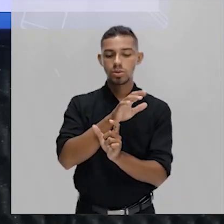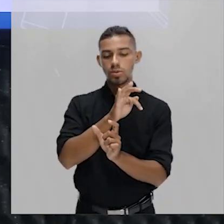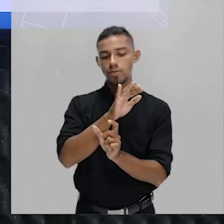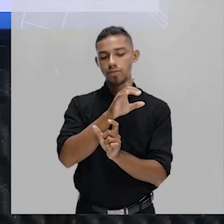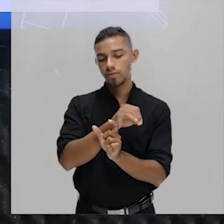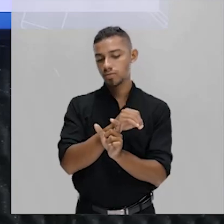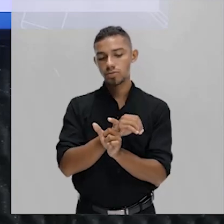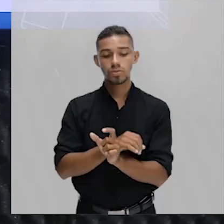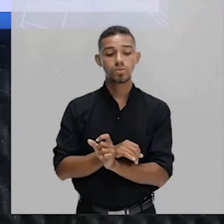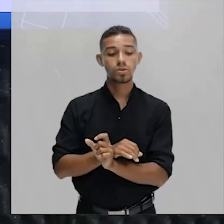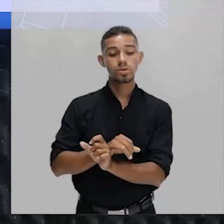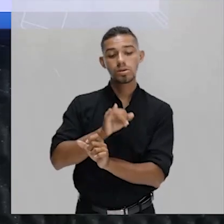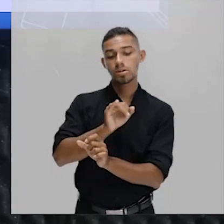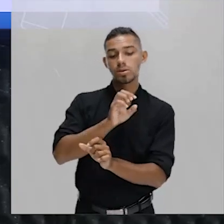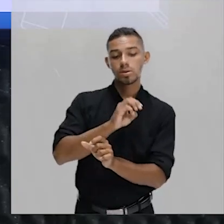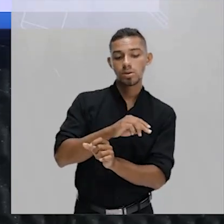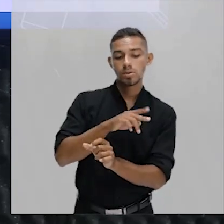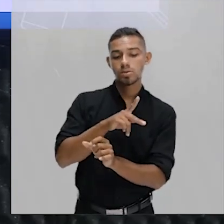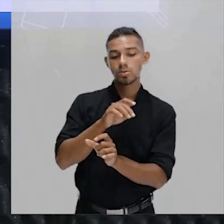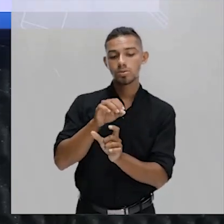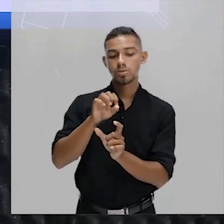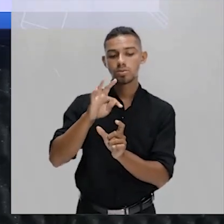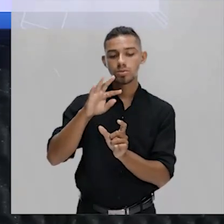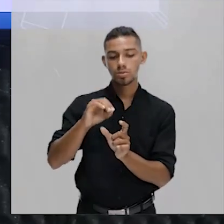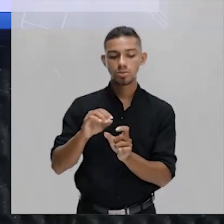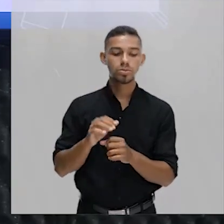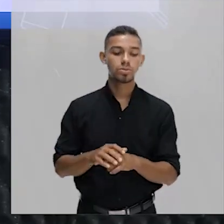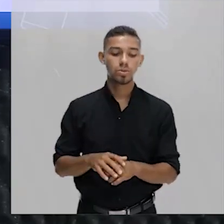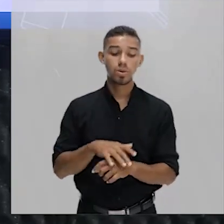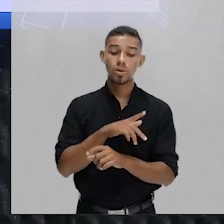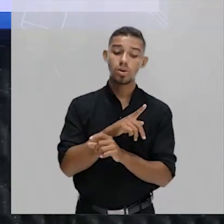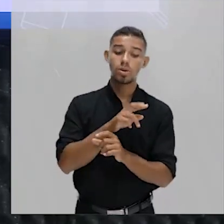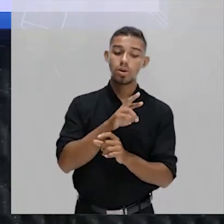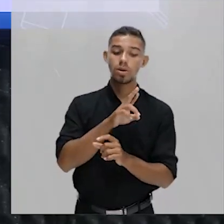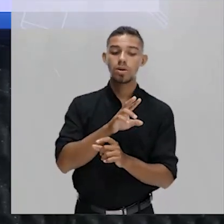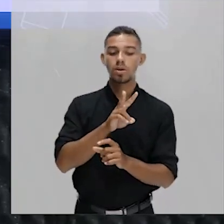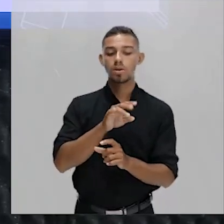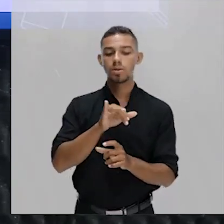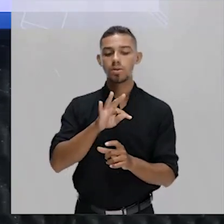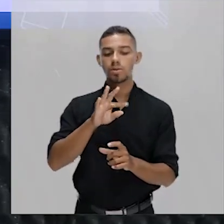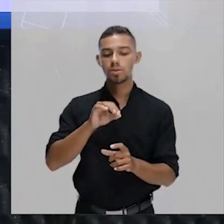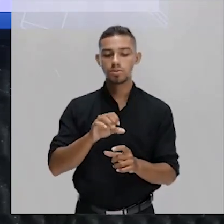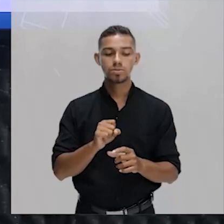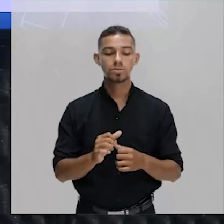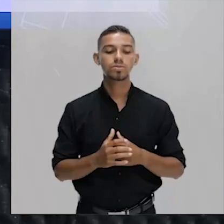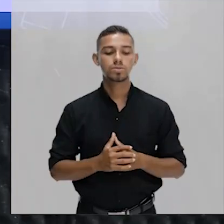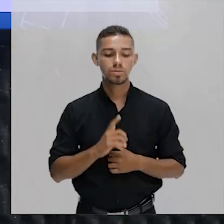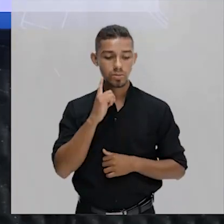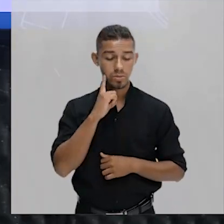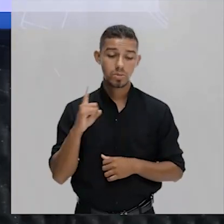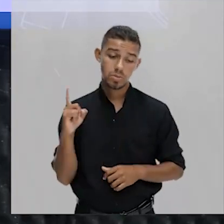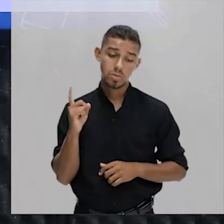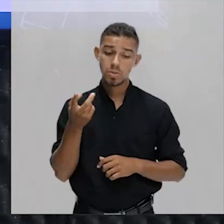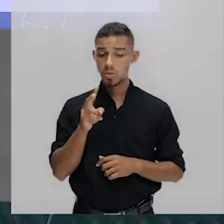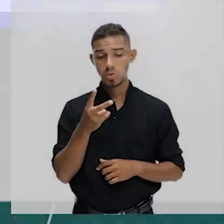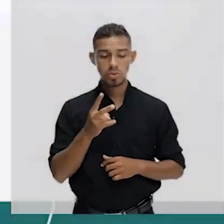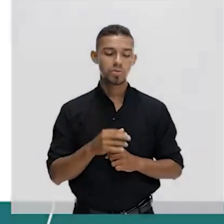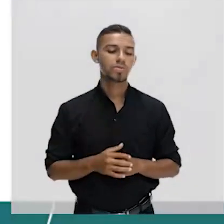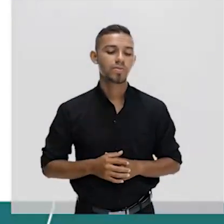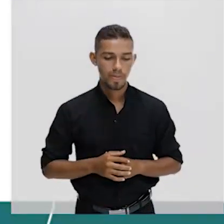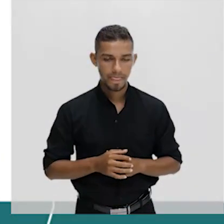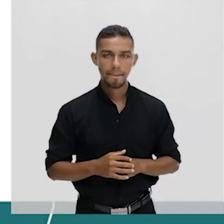imposto. Ver, visto ou previsto, né? Tem essas duas formas também.